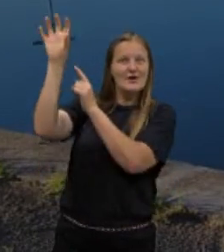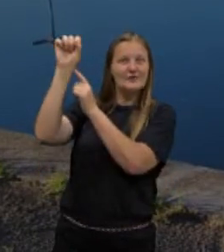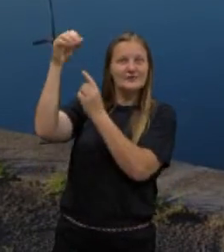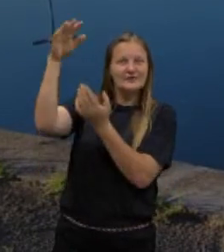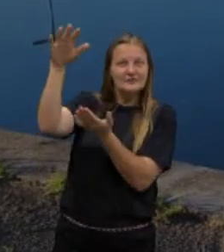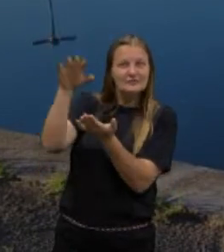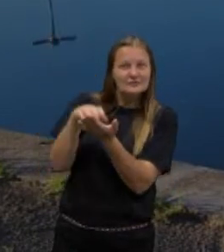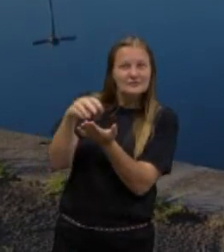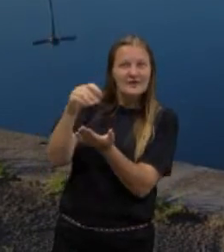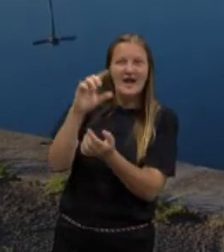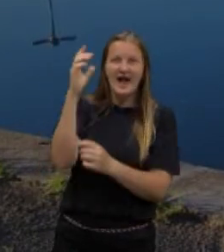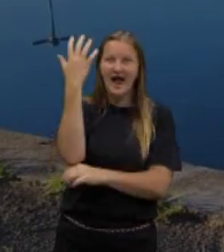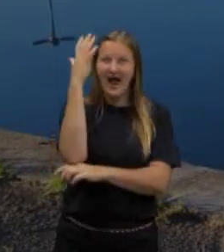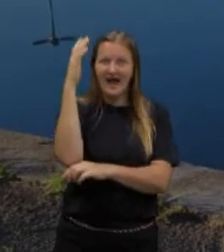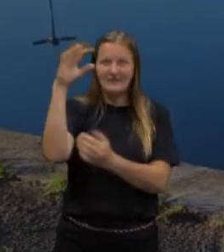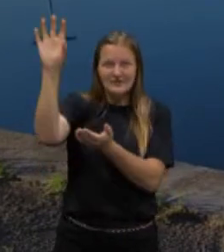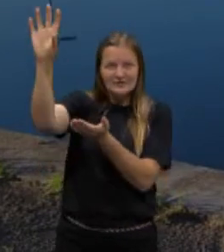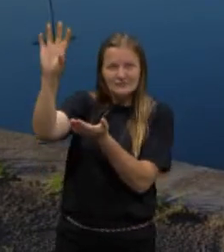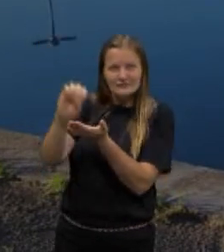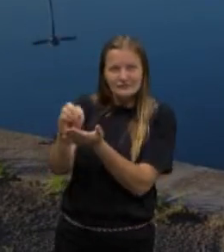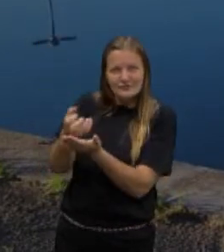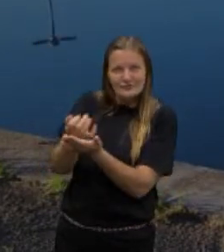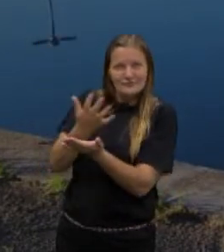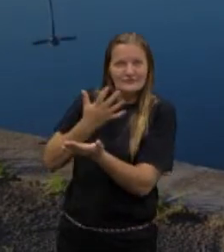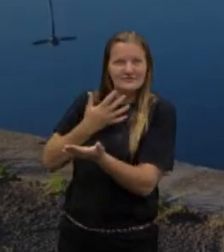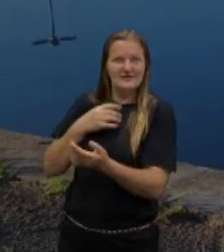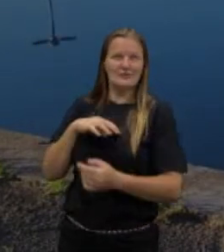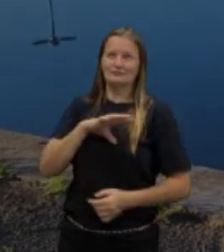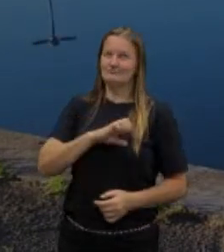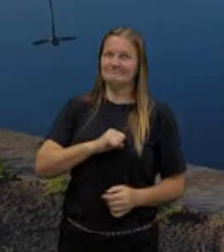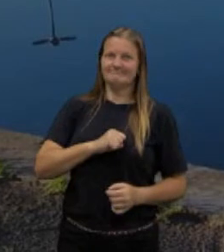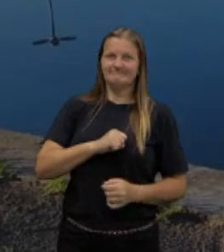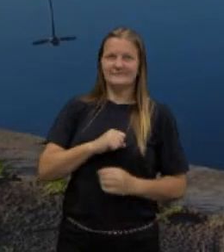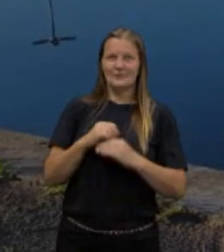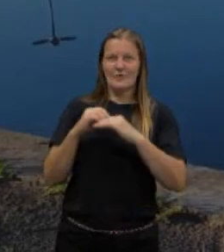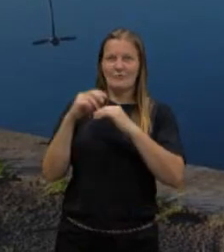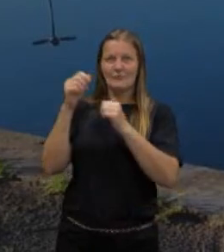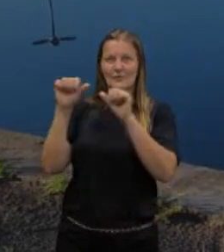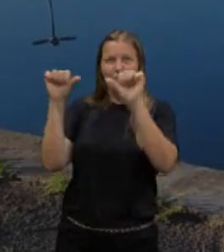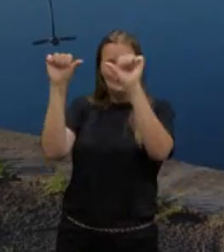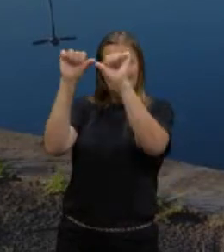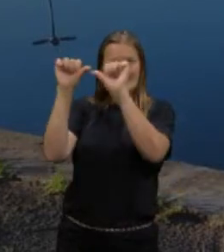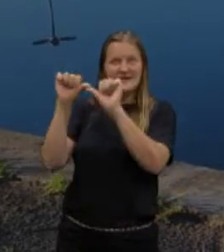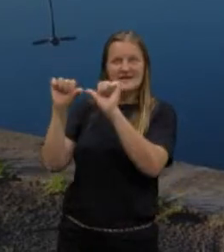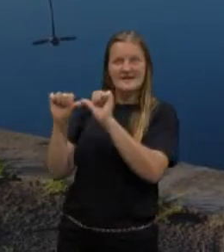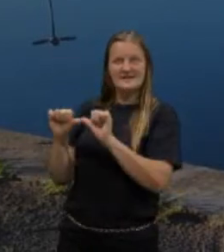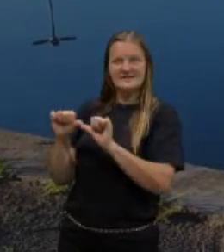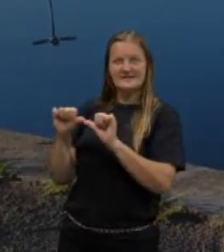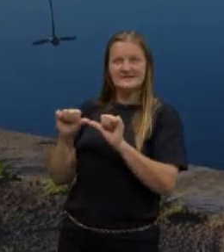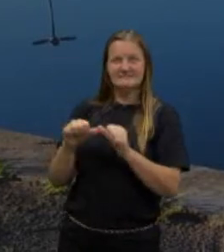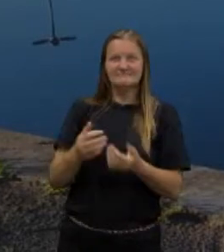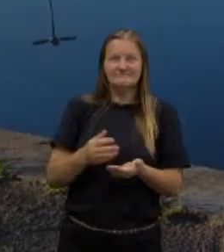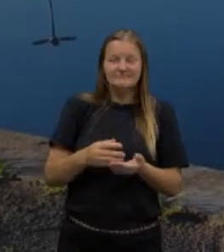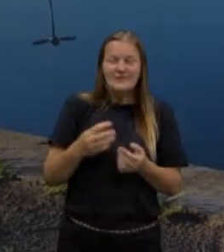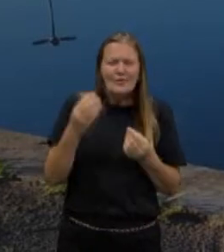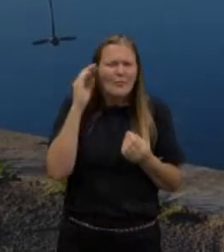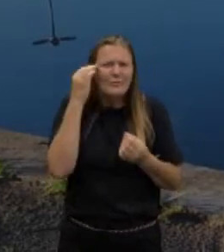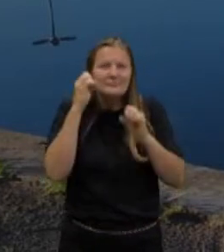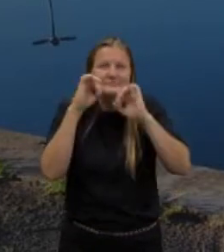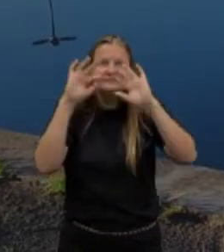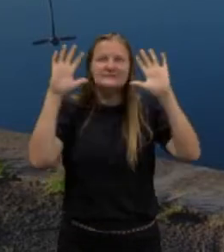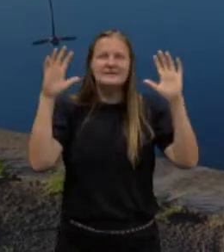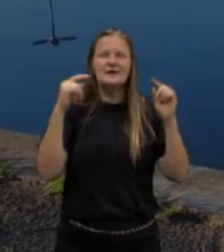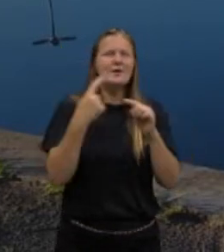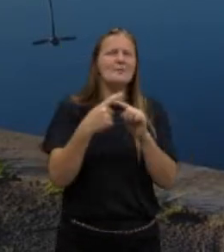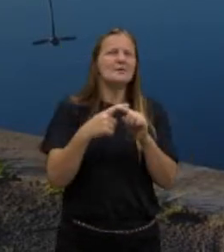as árvores e tudo mais. Eu gosto. Né? Então, acho que fica bonitão assim da gente ver e começar a entender. Bom, o que é isso mesmo?